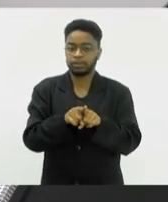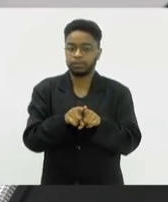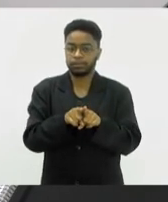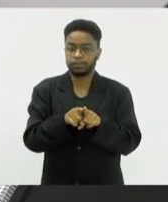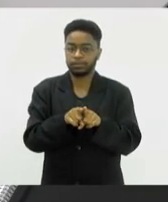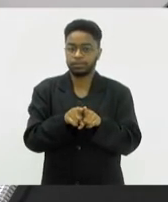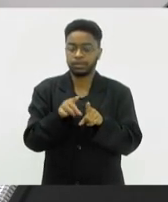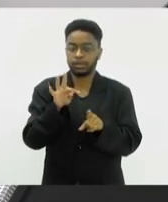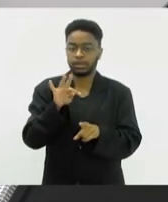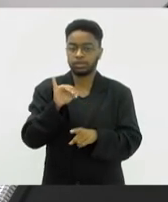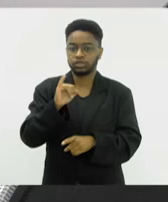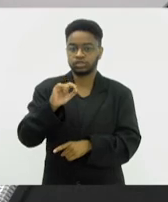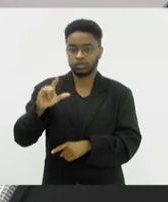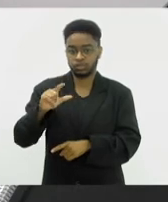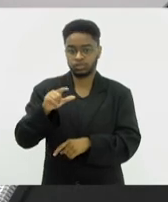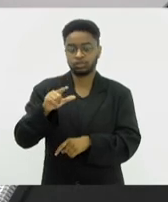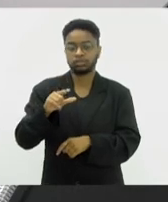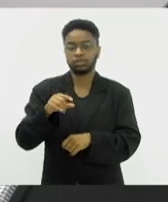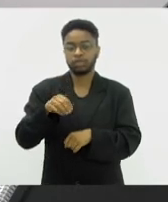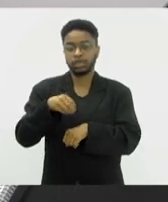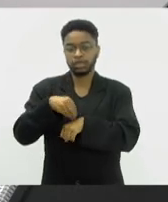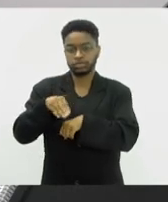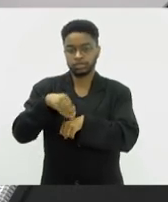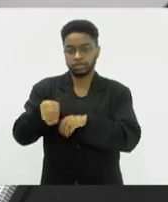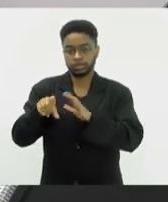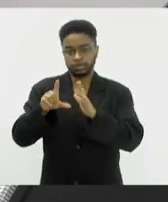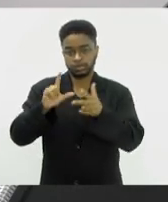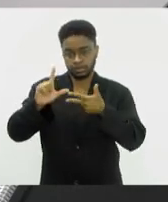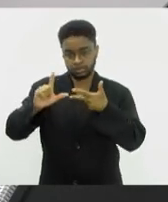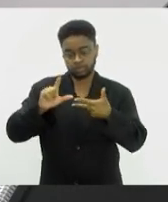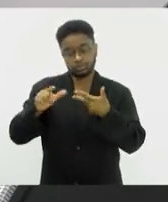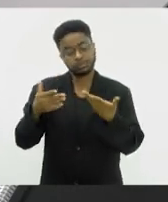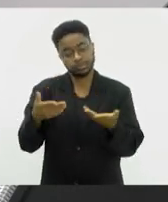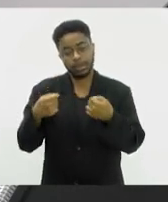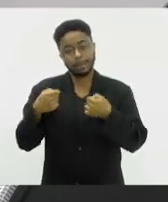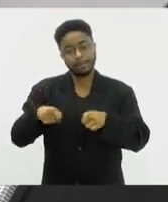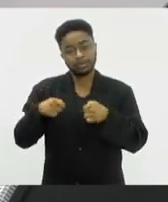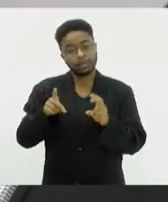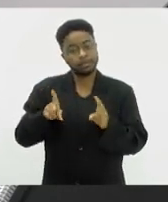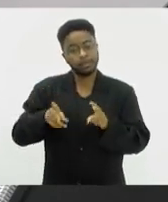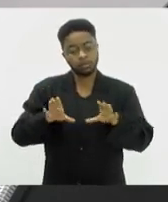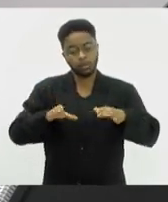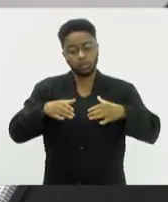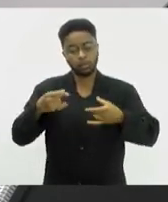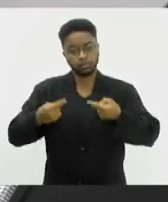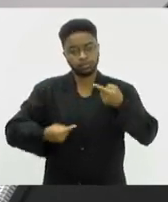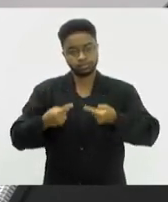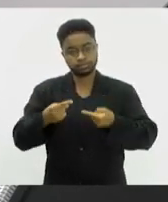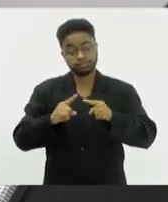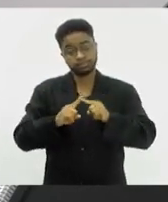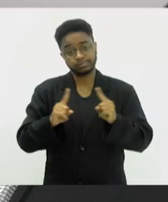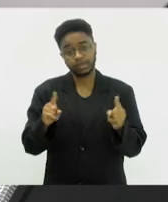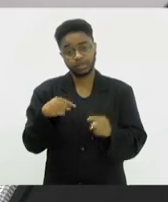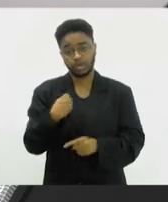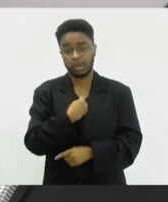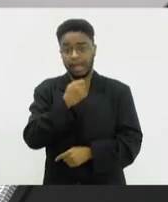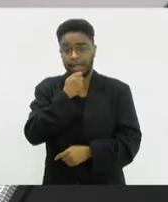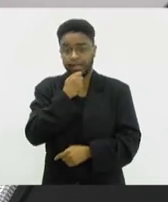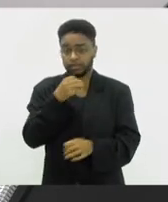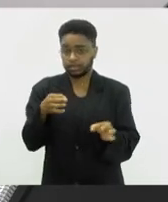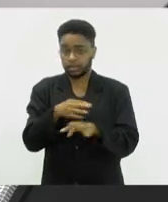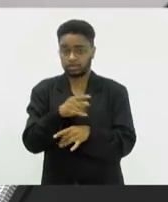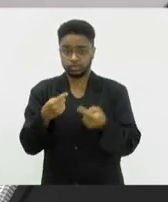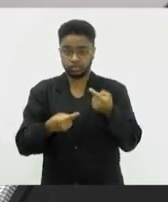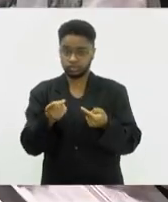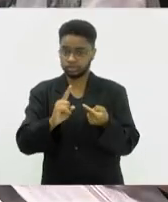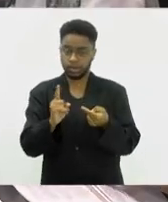da TIL e do autorizativo tem que ficar no mesmo bojo de discussão. Mas, como nós não discutimos ainda,